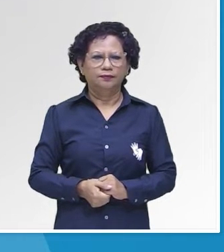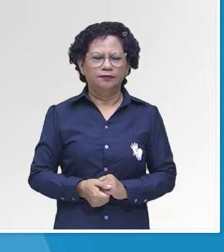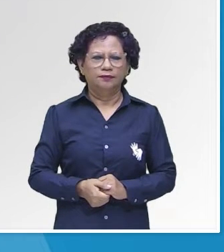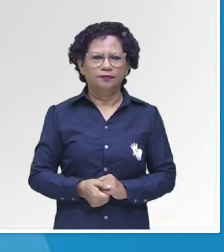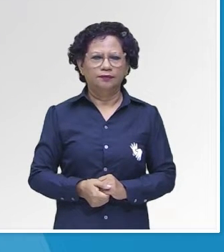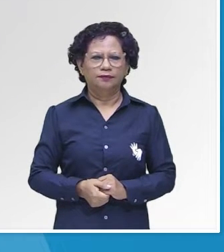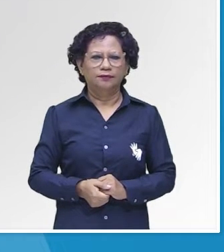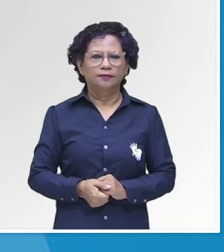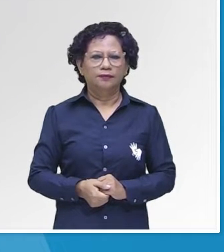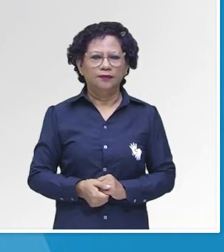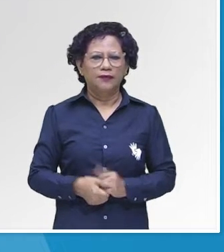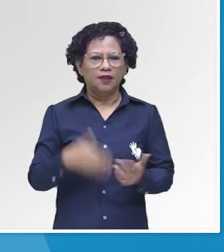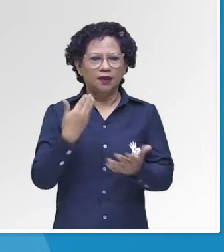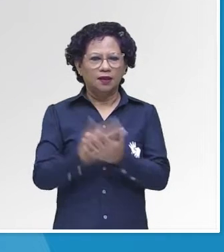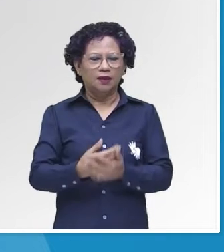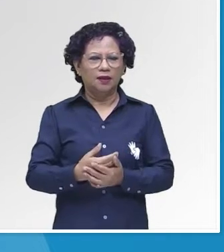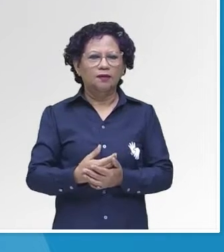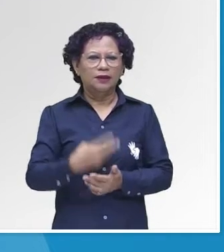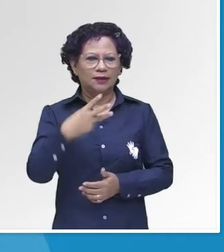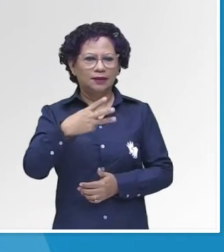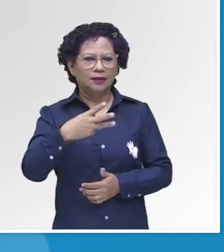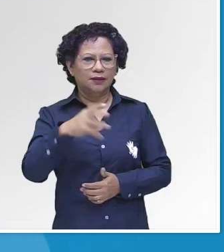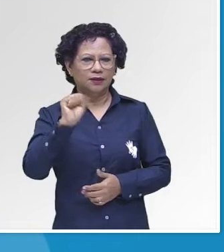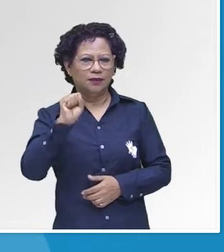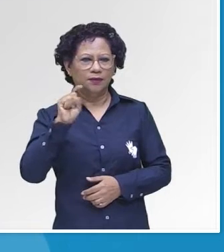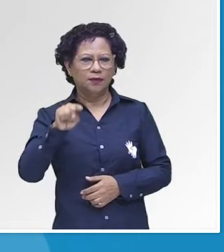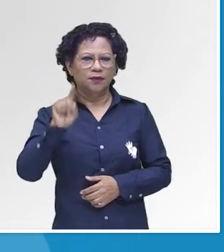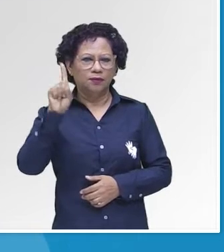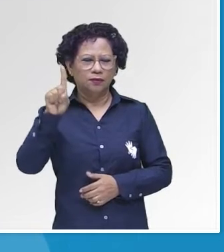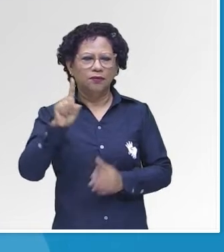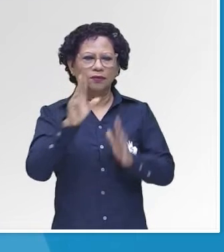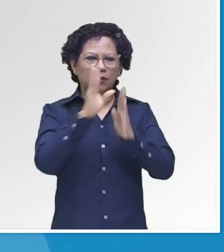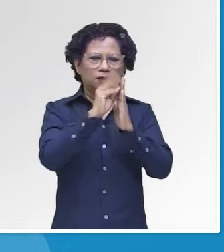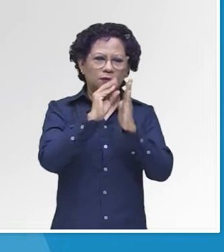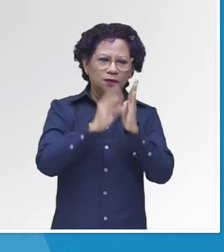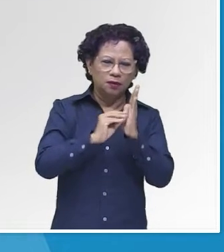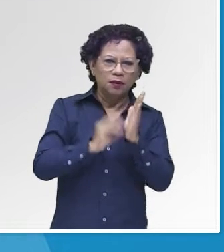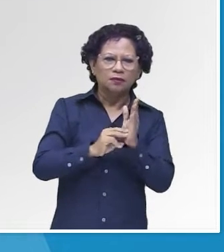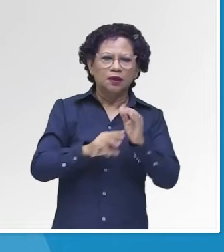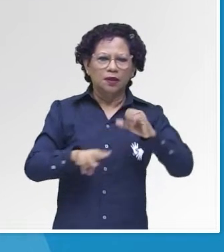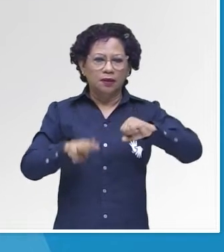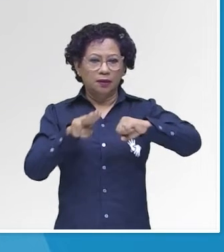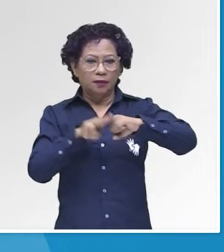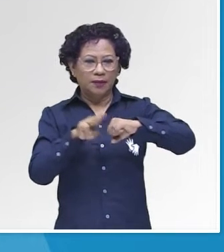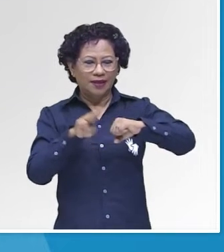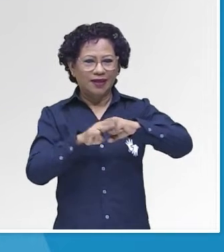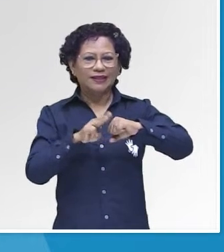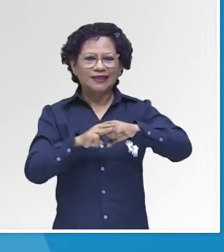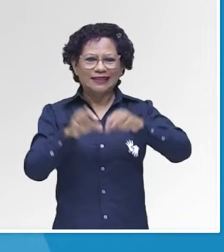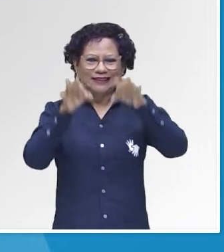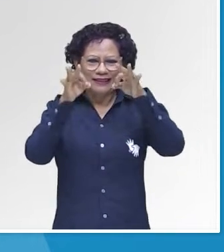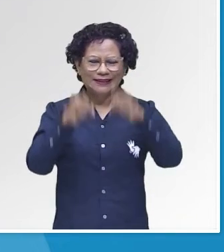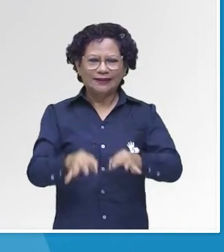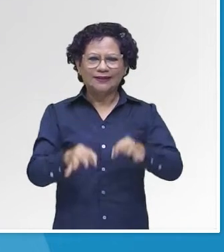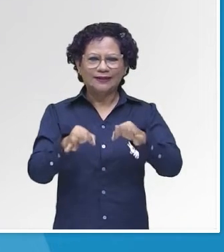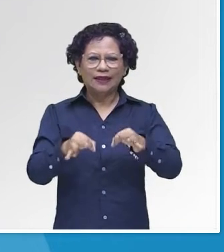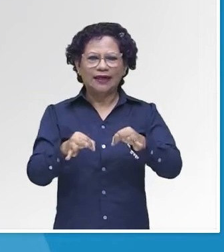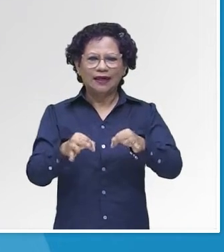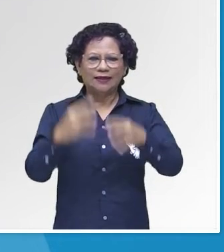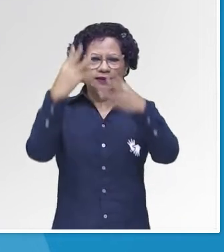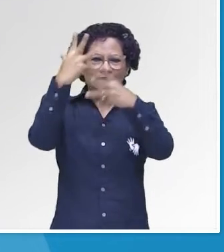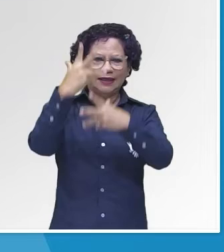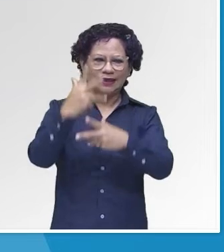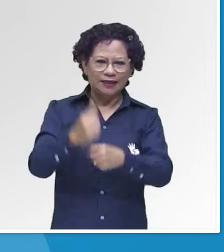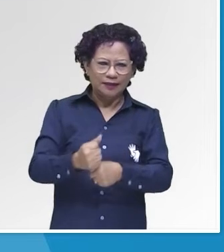Aula 38.1, conteúdo: medidas de tendência central, média aritmética, moda